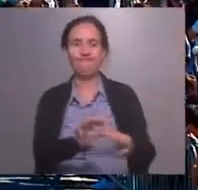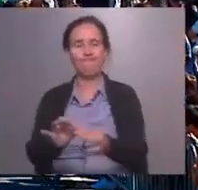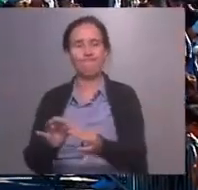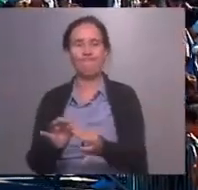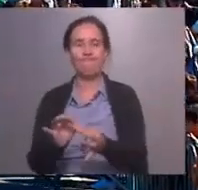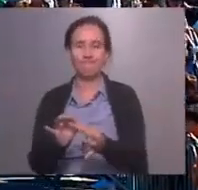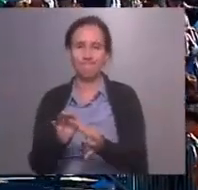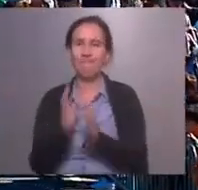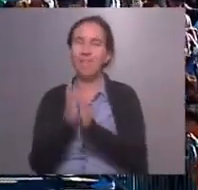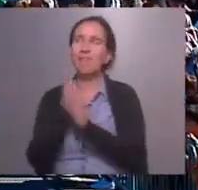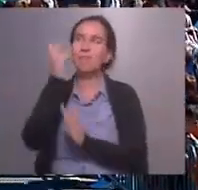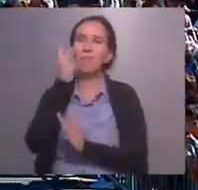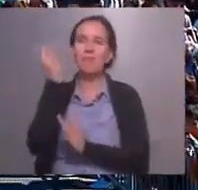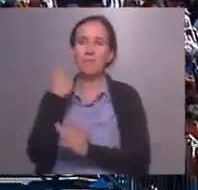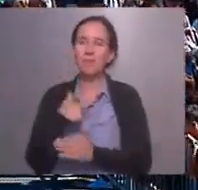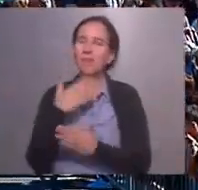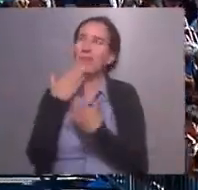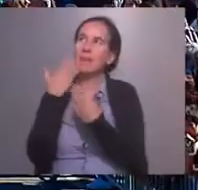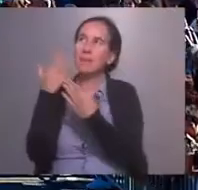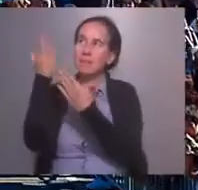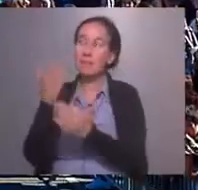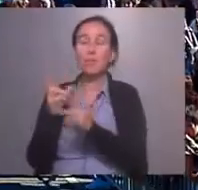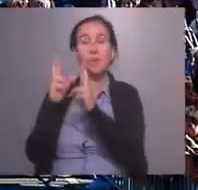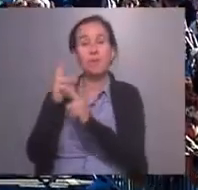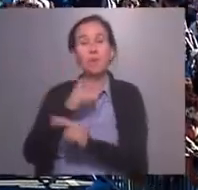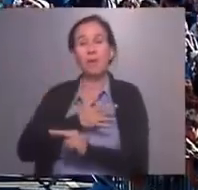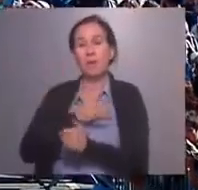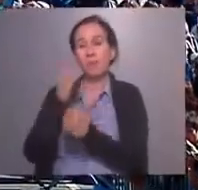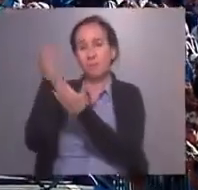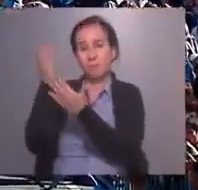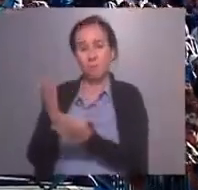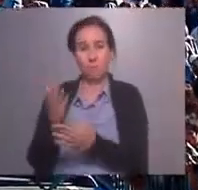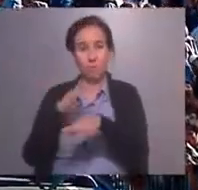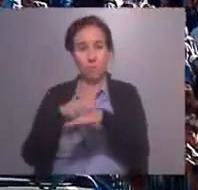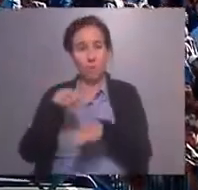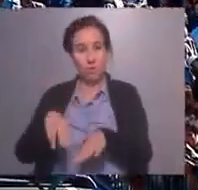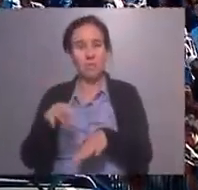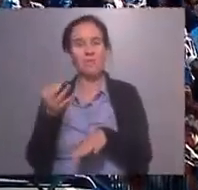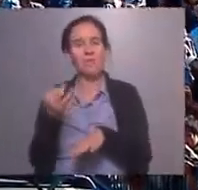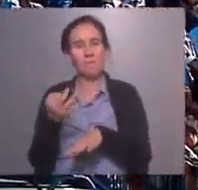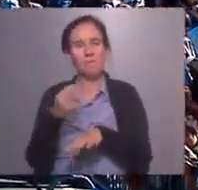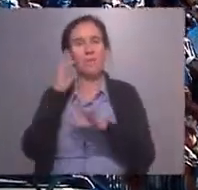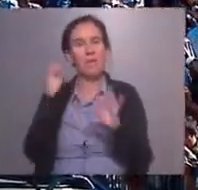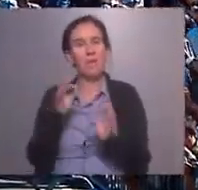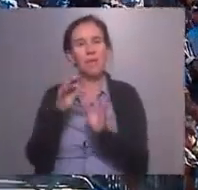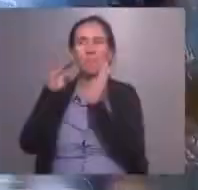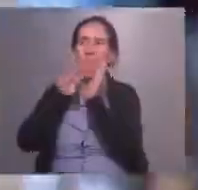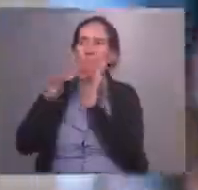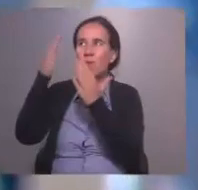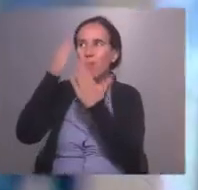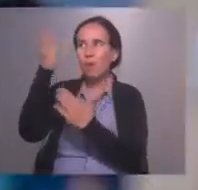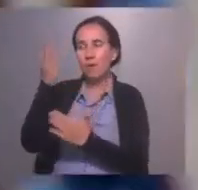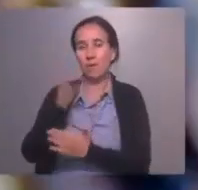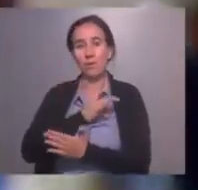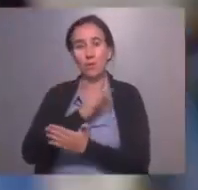a agradecer ao Deus da vida, da esperança e do amor. Por isso entoemos o cântico para louvar o Senhor por tudo o que